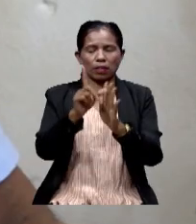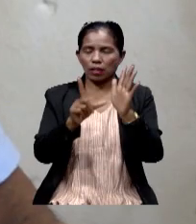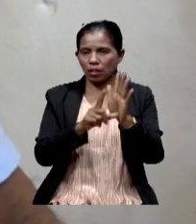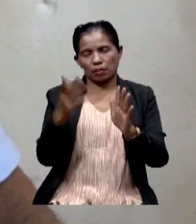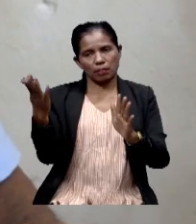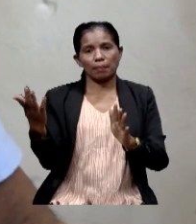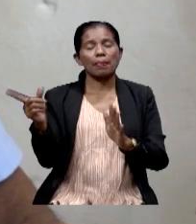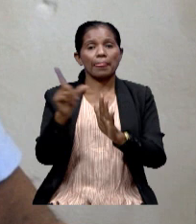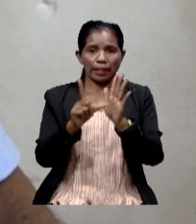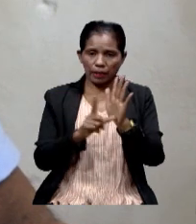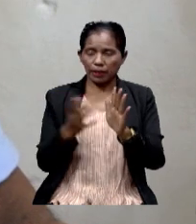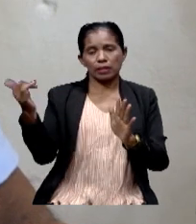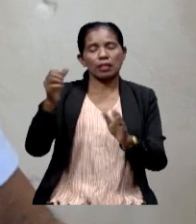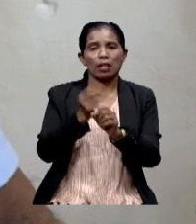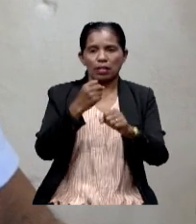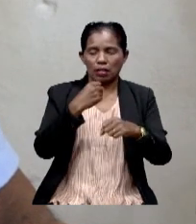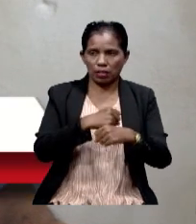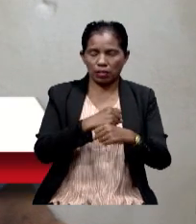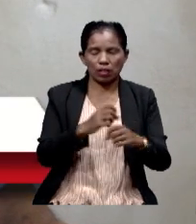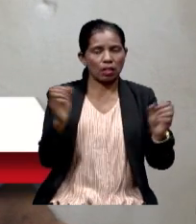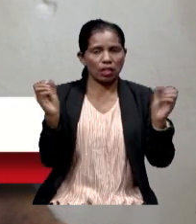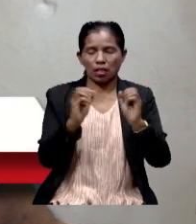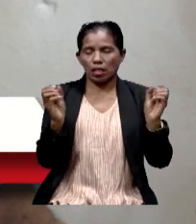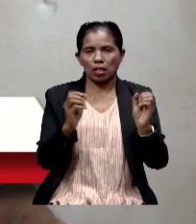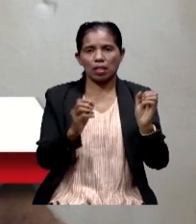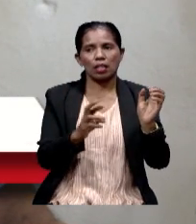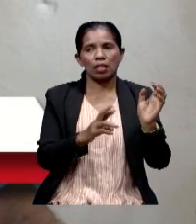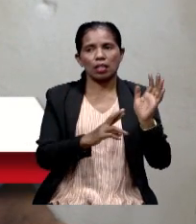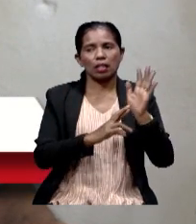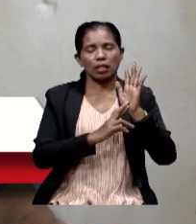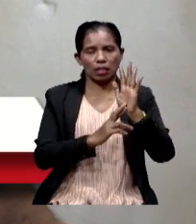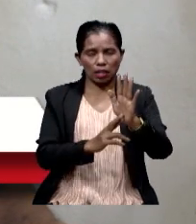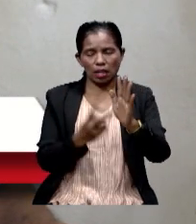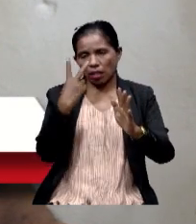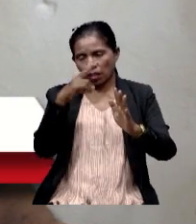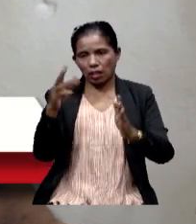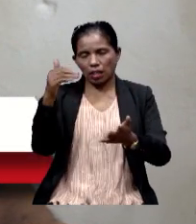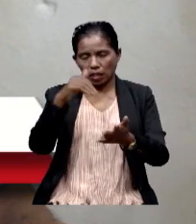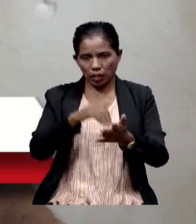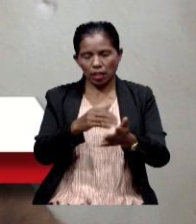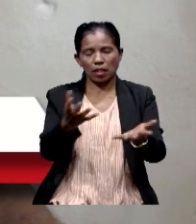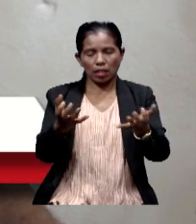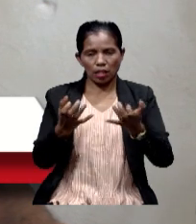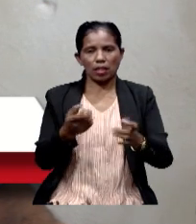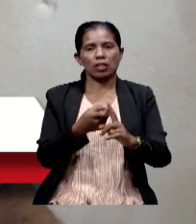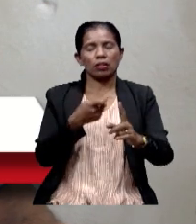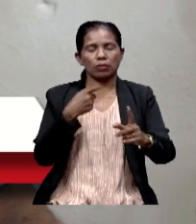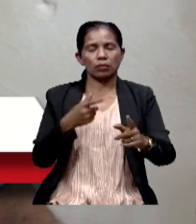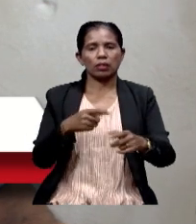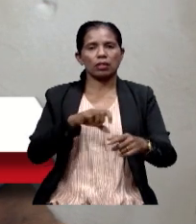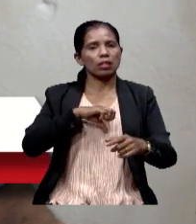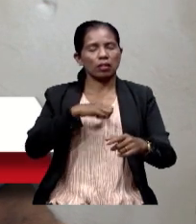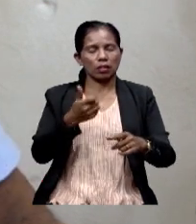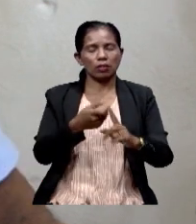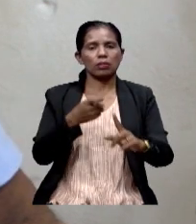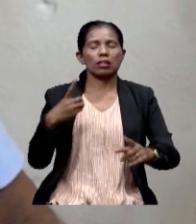halo da ocnene, ne in representa, refleta interesse ou de vingança russi